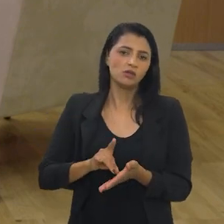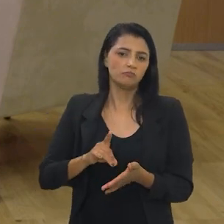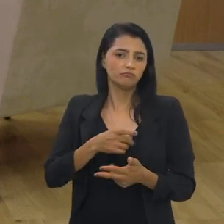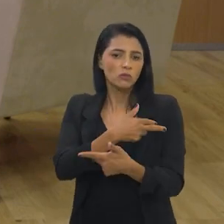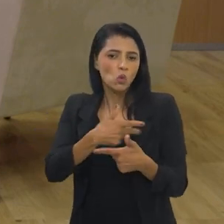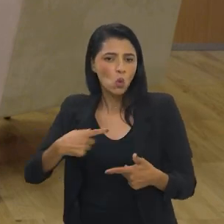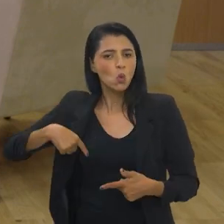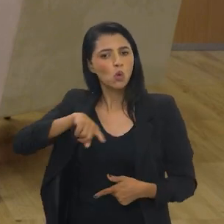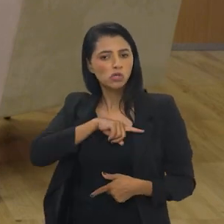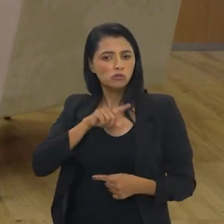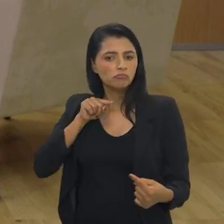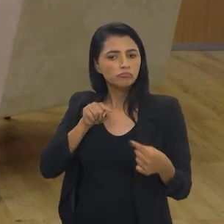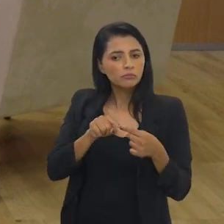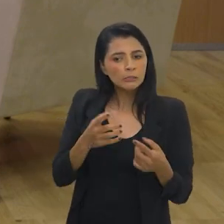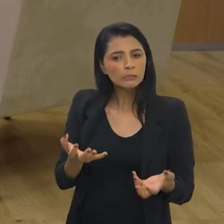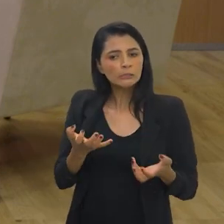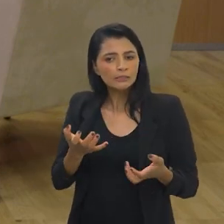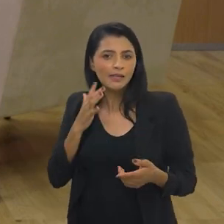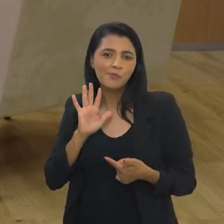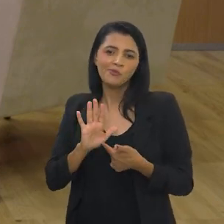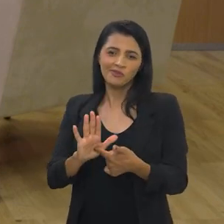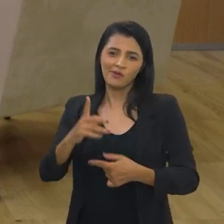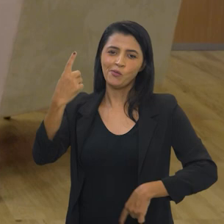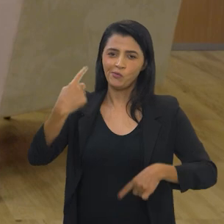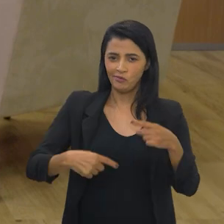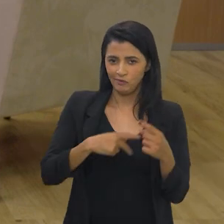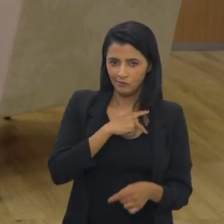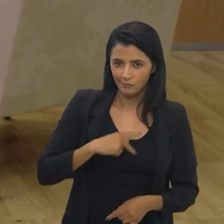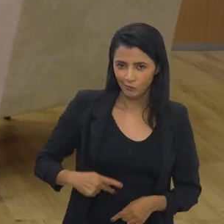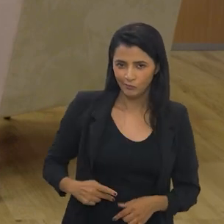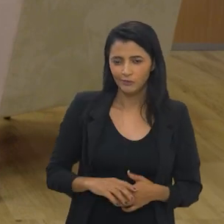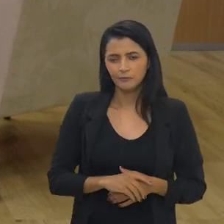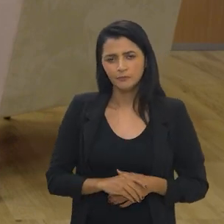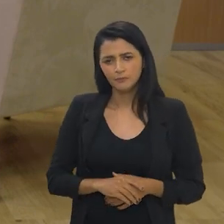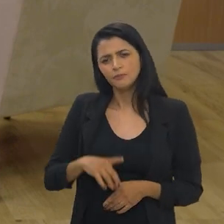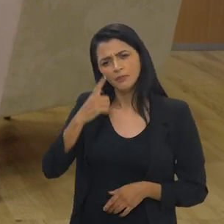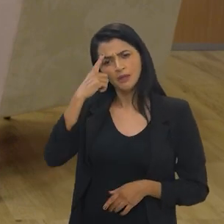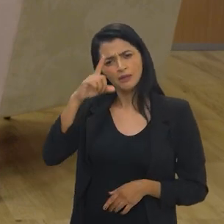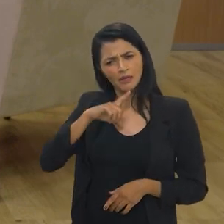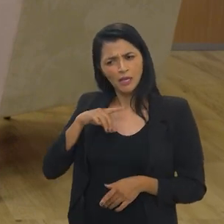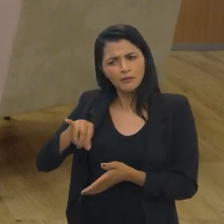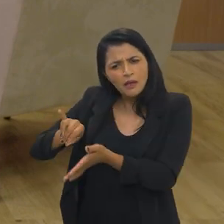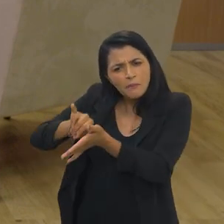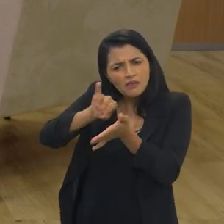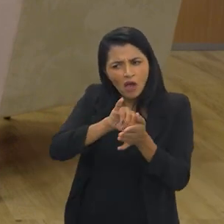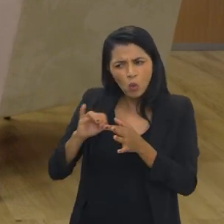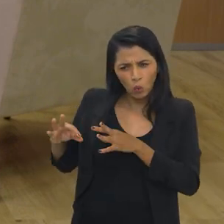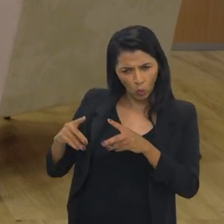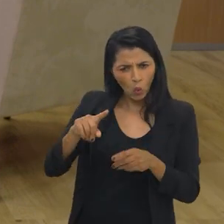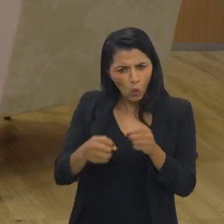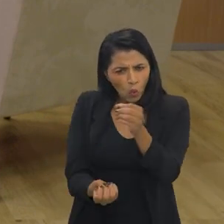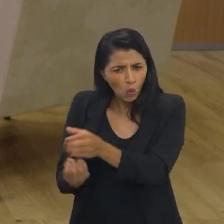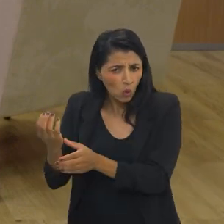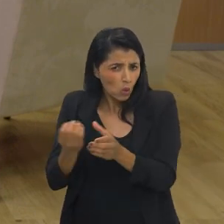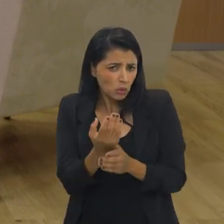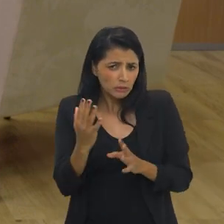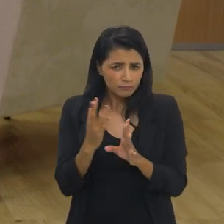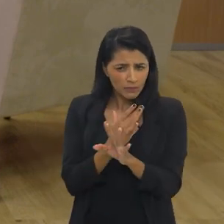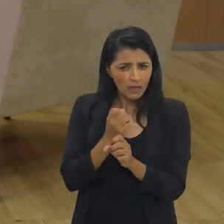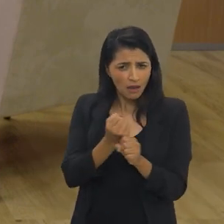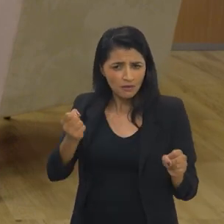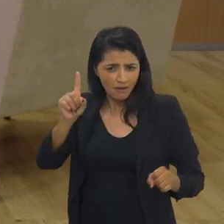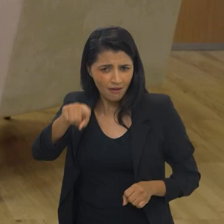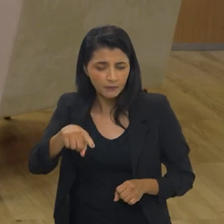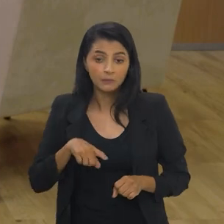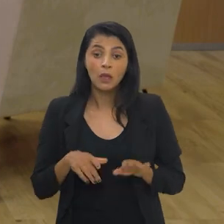daquilo que nós é queríamos É apresentar como política a ideia tem todas as capitais do país e grandes regiões